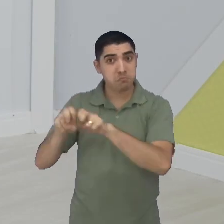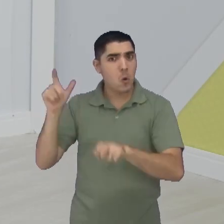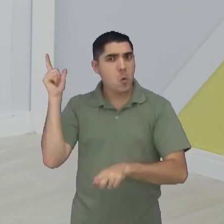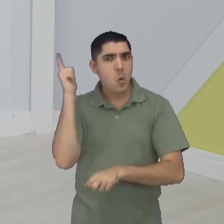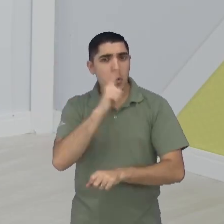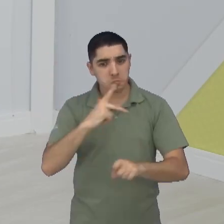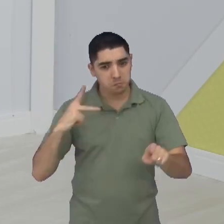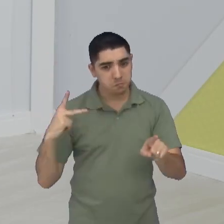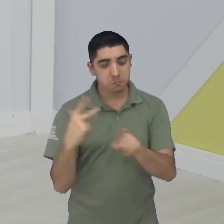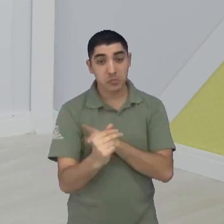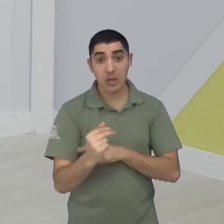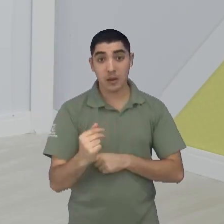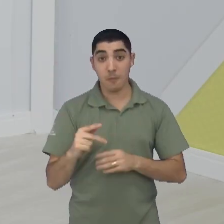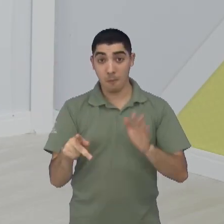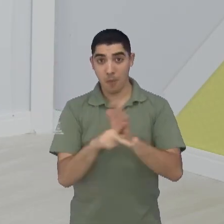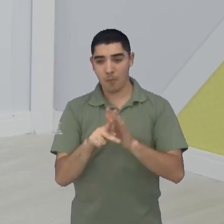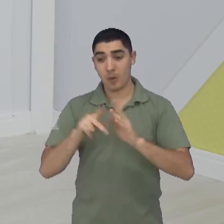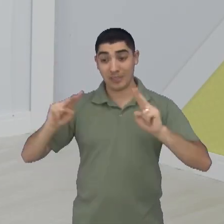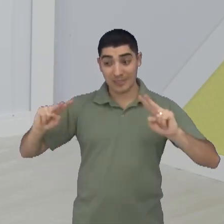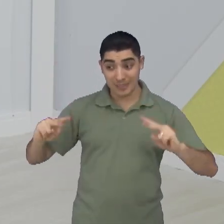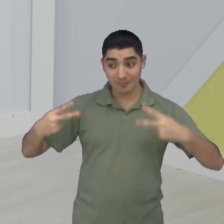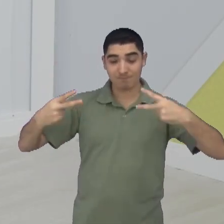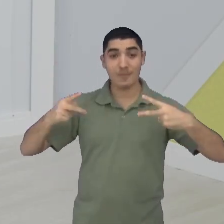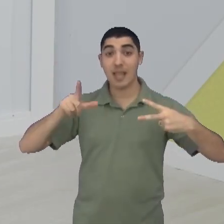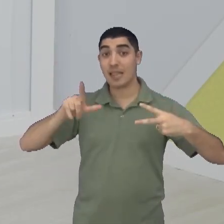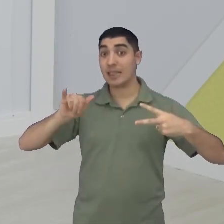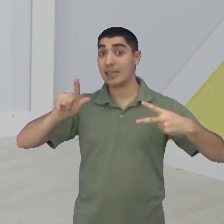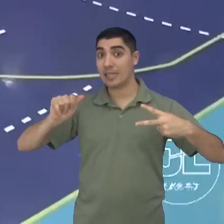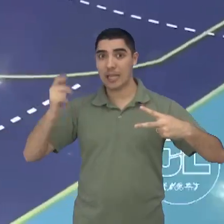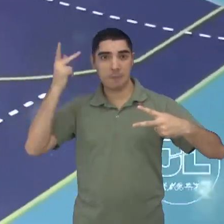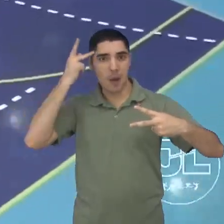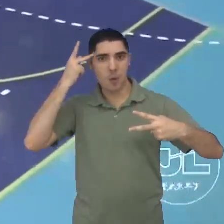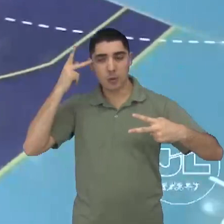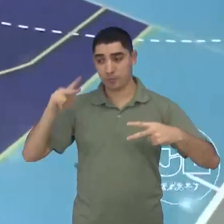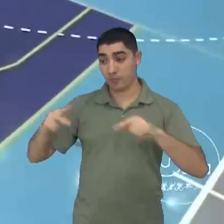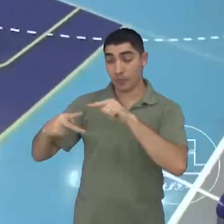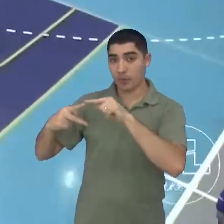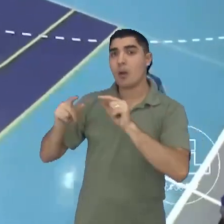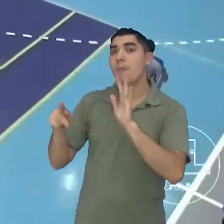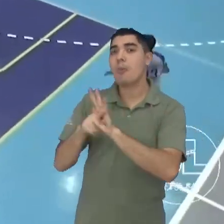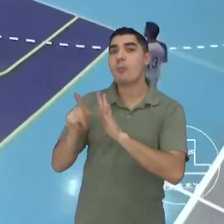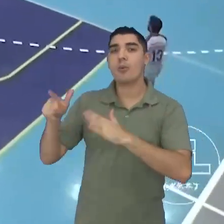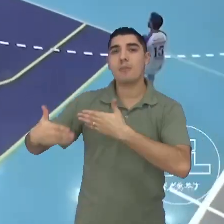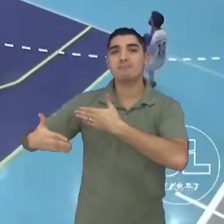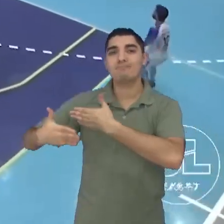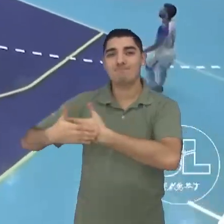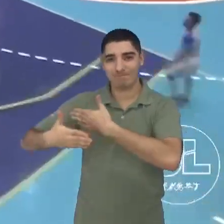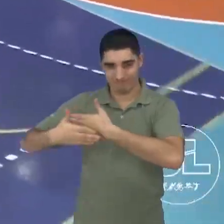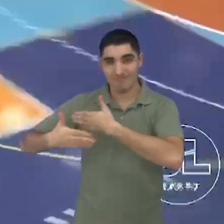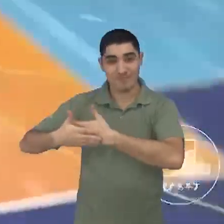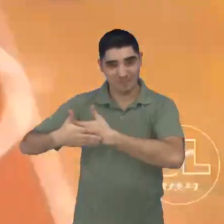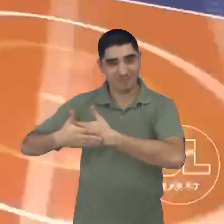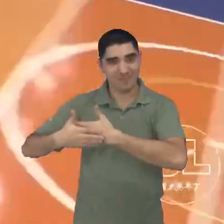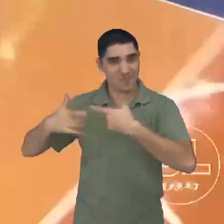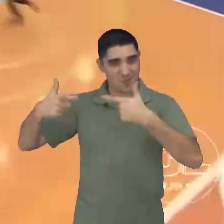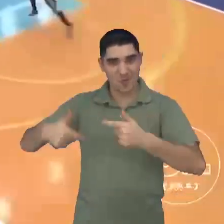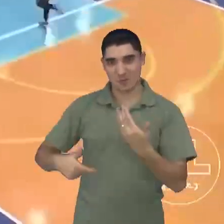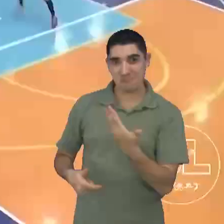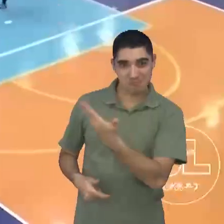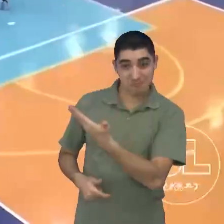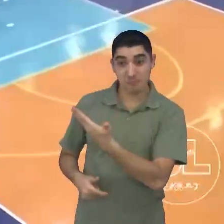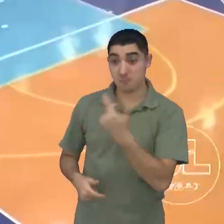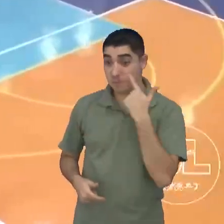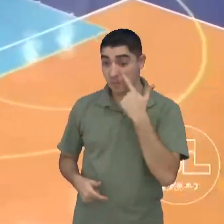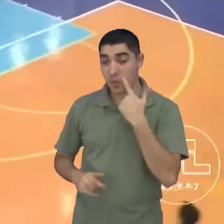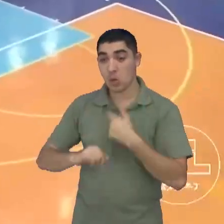a primeira partida das semifinais da Liga Paulista contra o Barão de Mauá, jogando em Ribeirão Preto. Com os gols